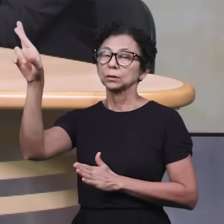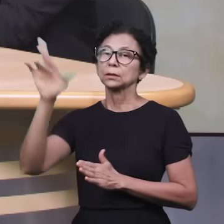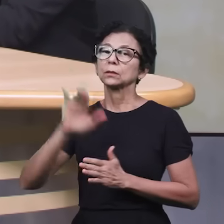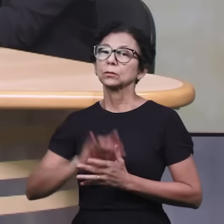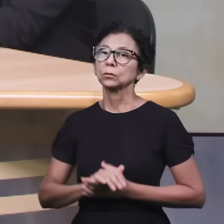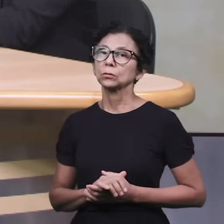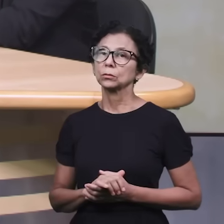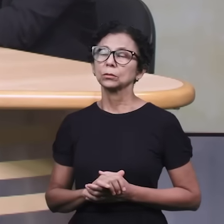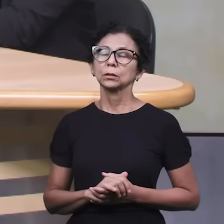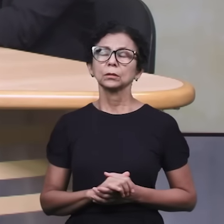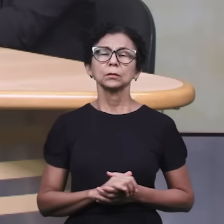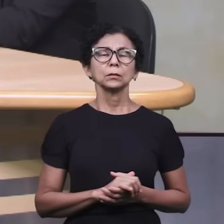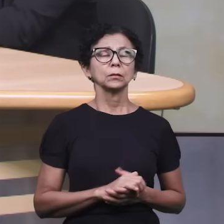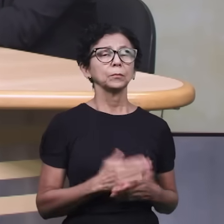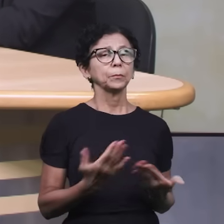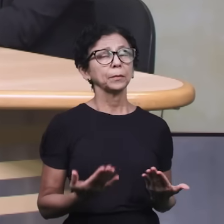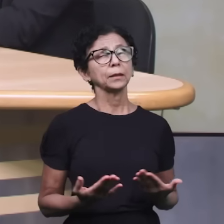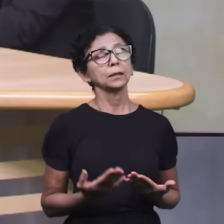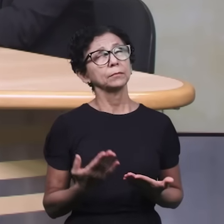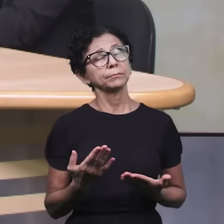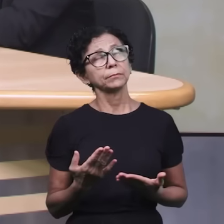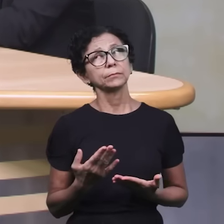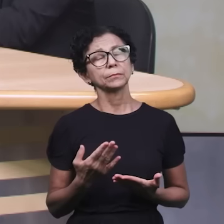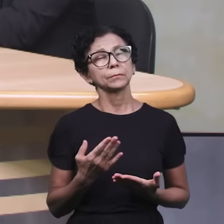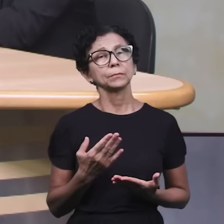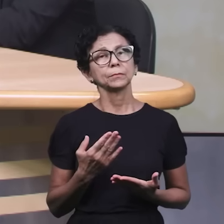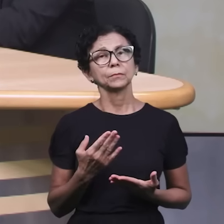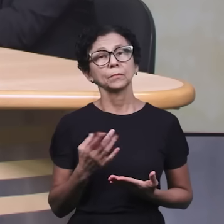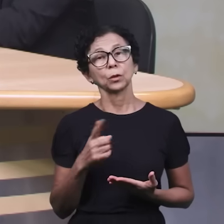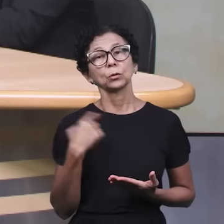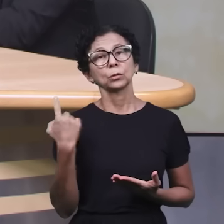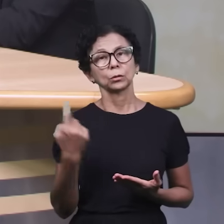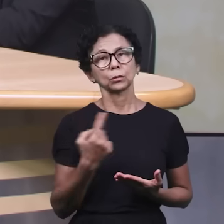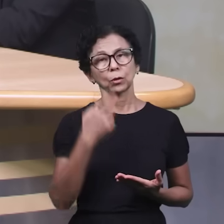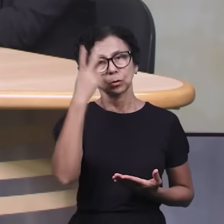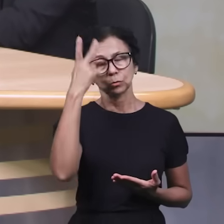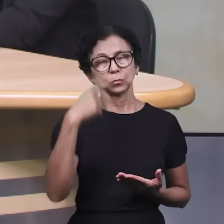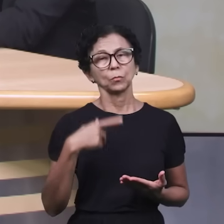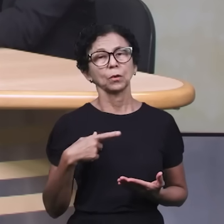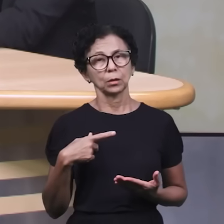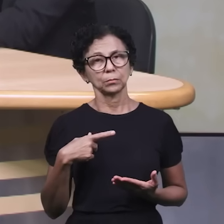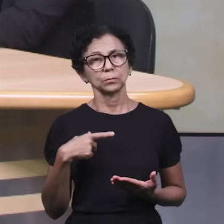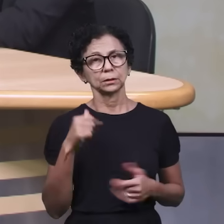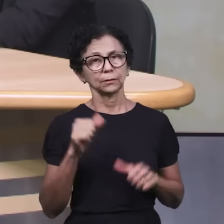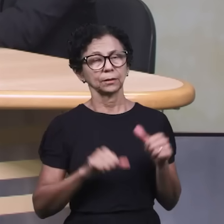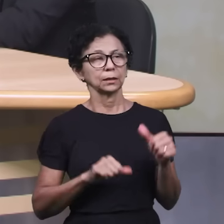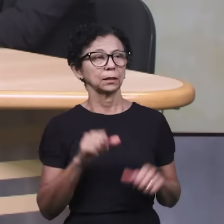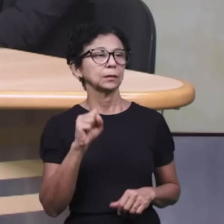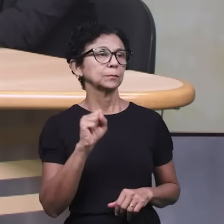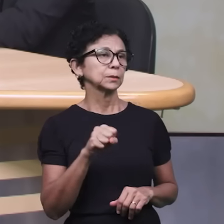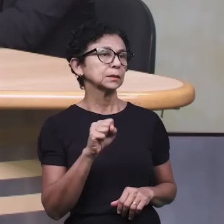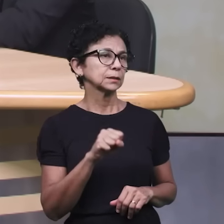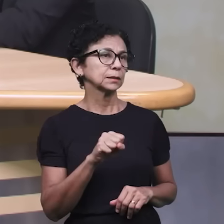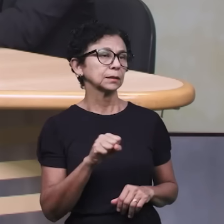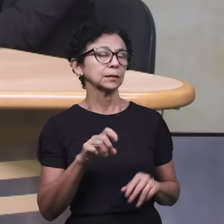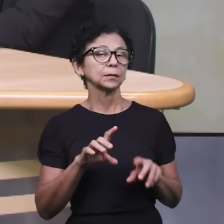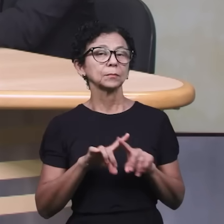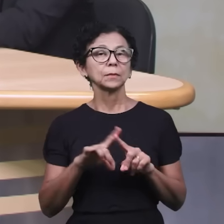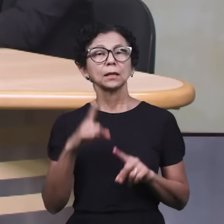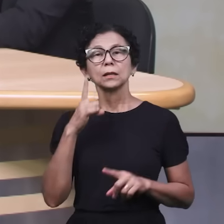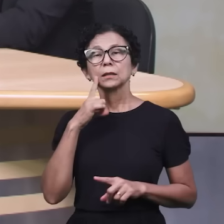Na linha, nós estamos numa linha de entendimento, nós gostamos que o Espírito Santo fale,